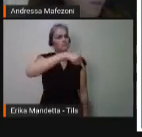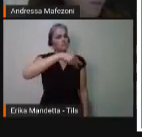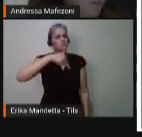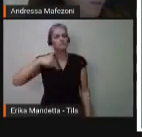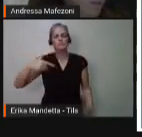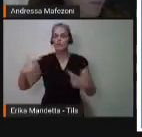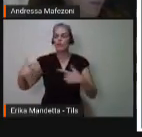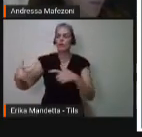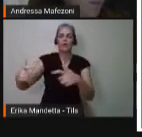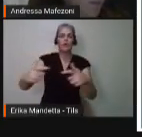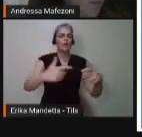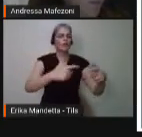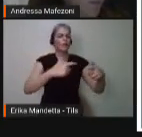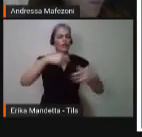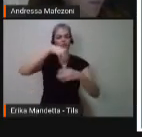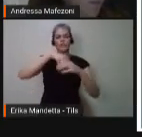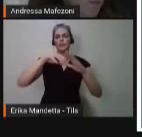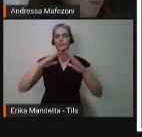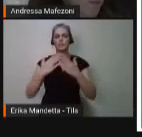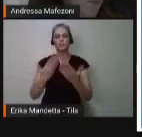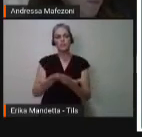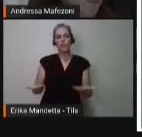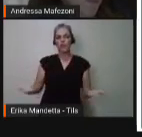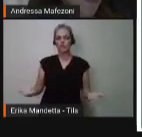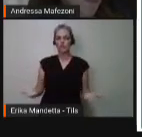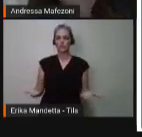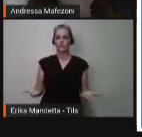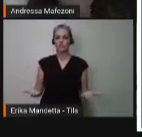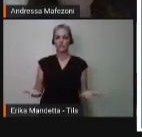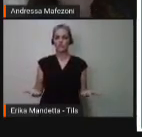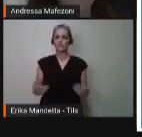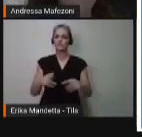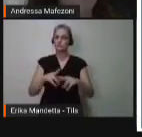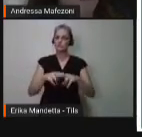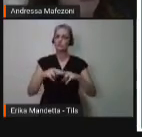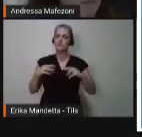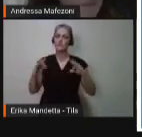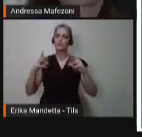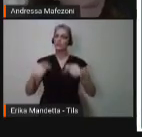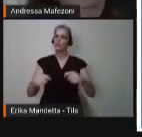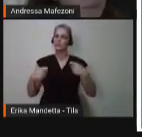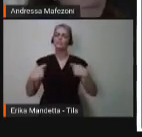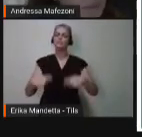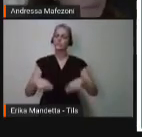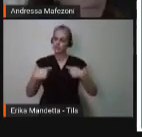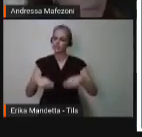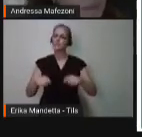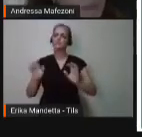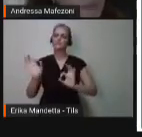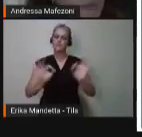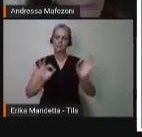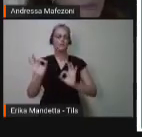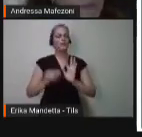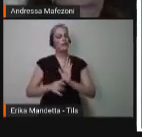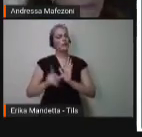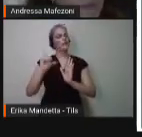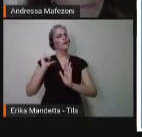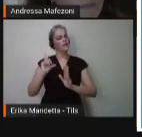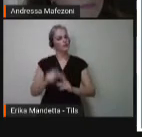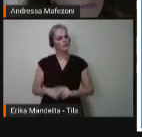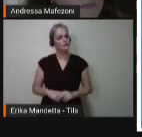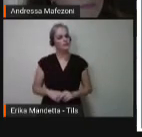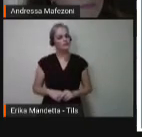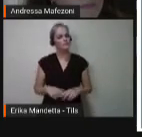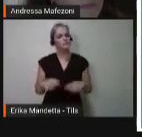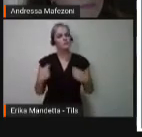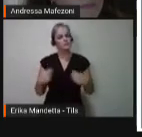espaços da escola, todos, consequentemente, precisam estar preparados e